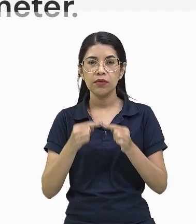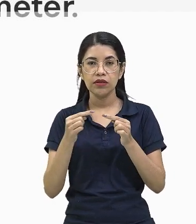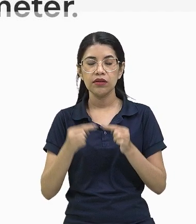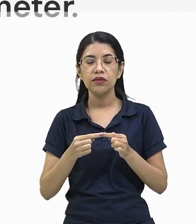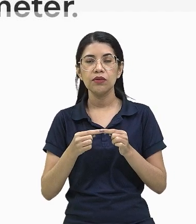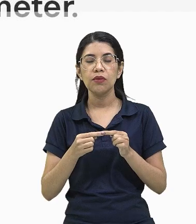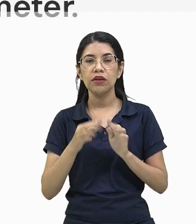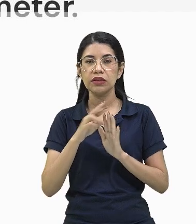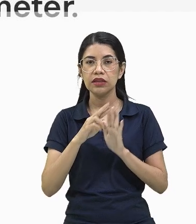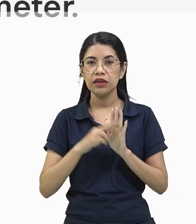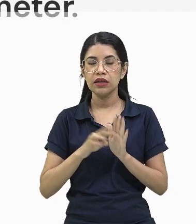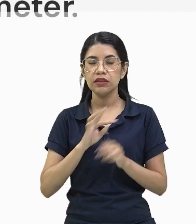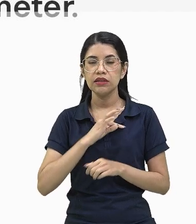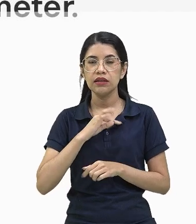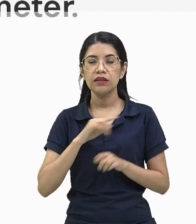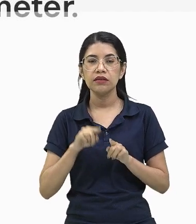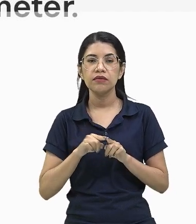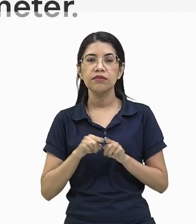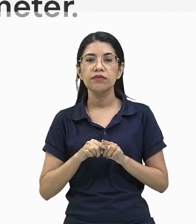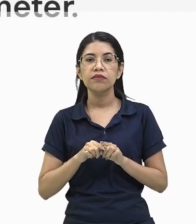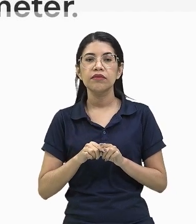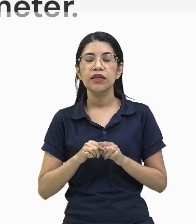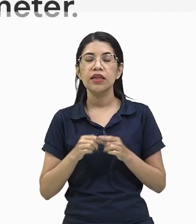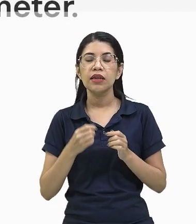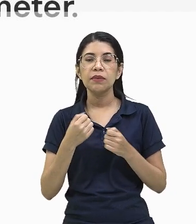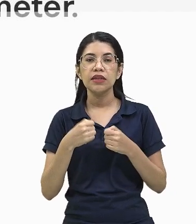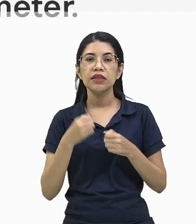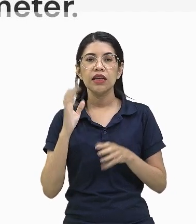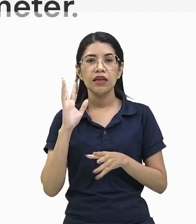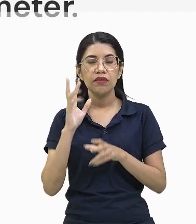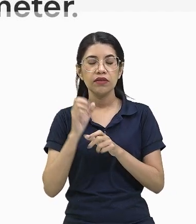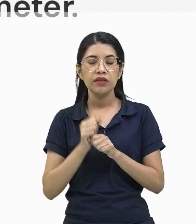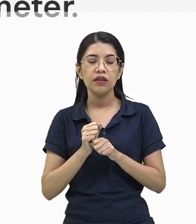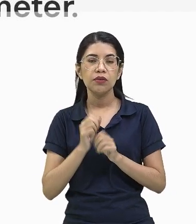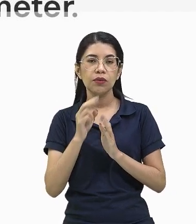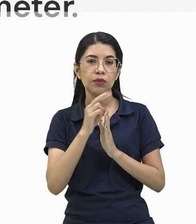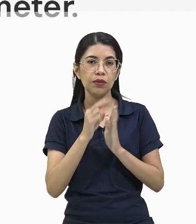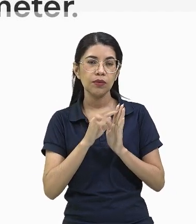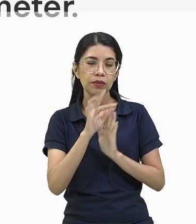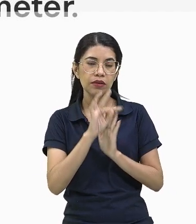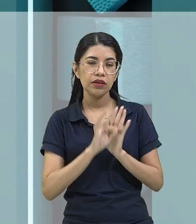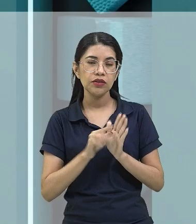E, por último, revise o texto atentamente antes de submeter à